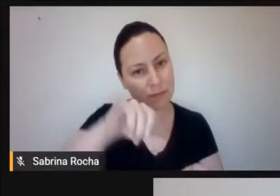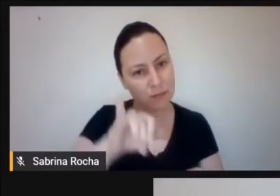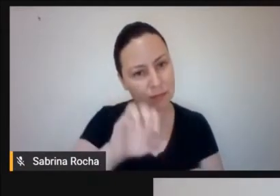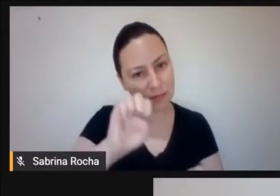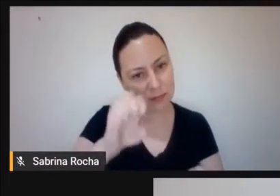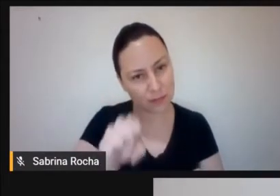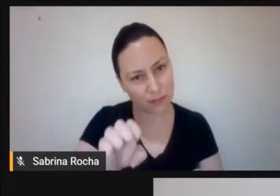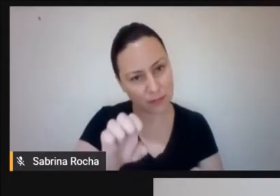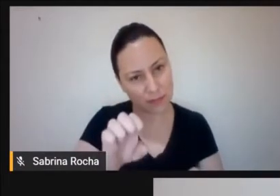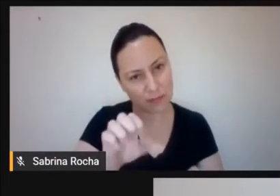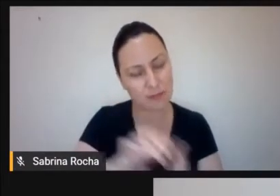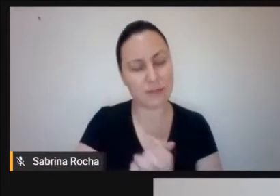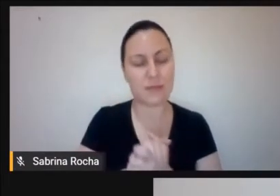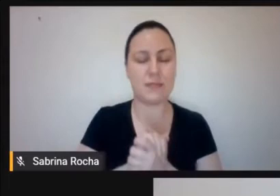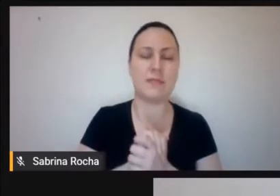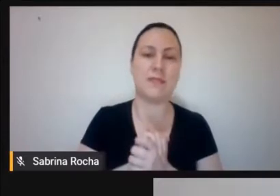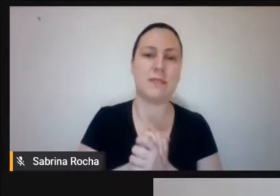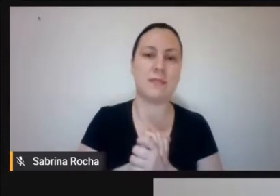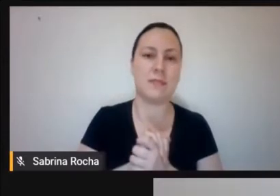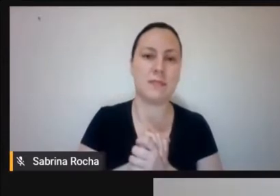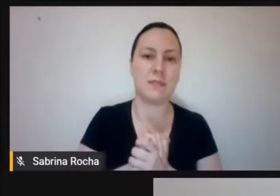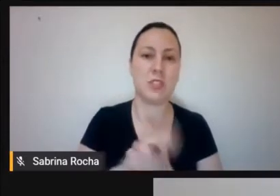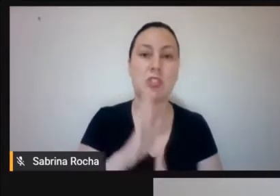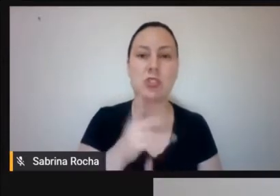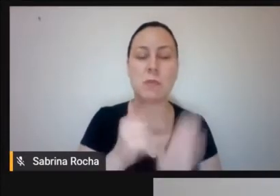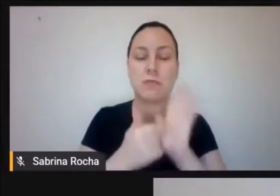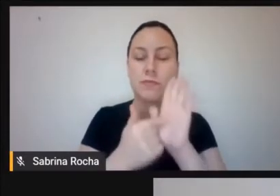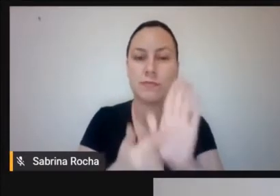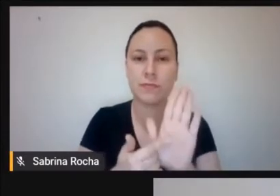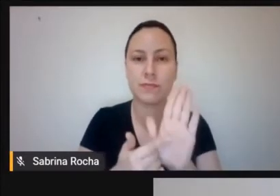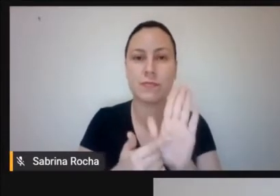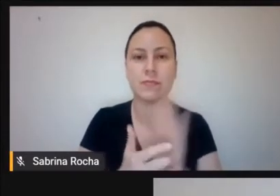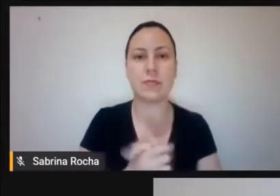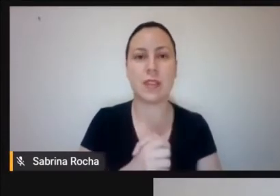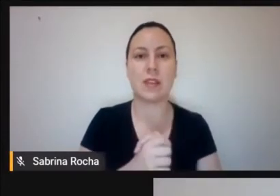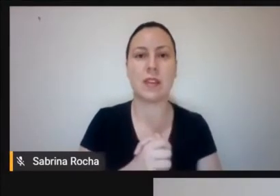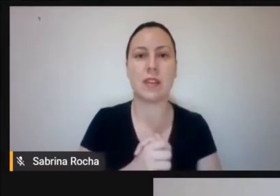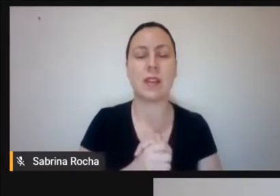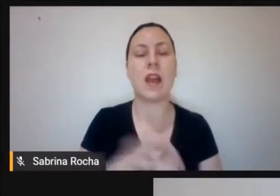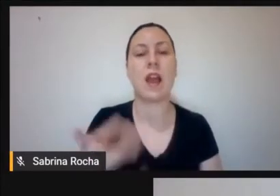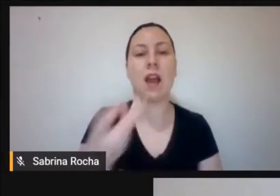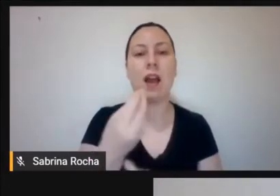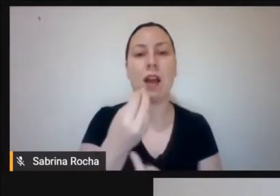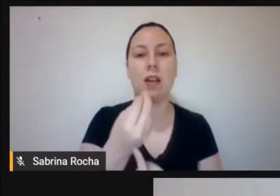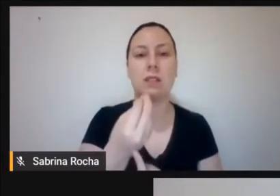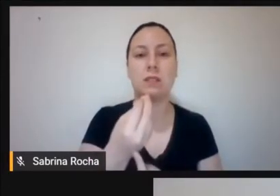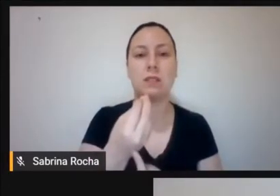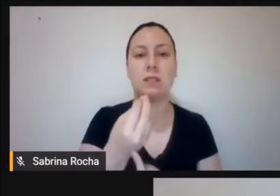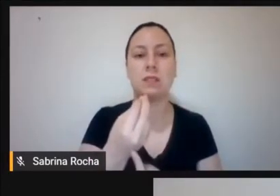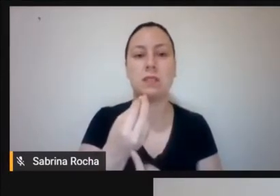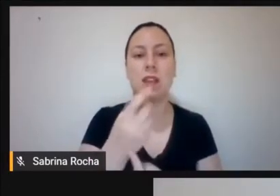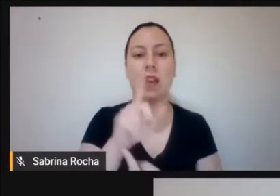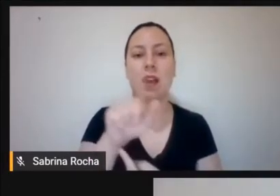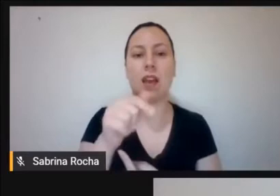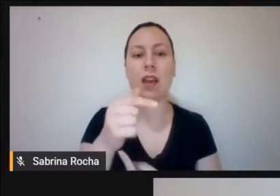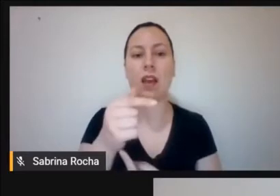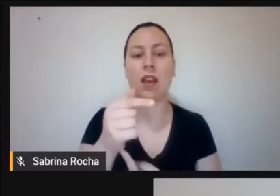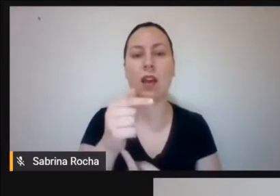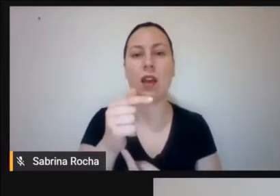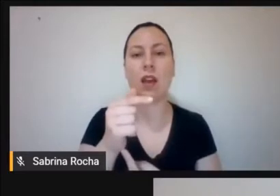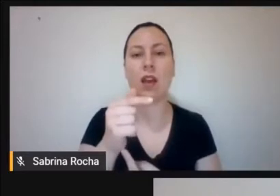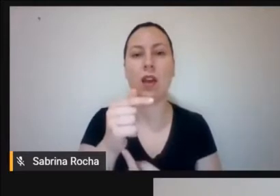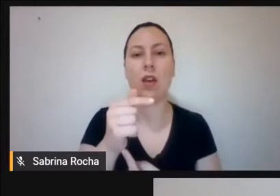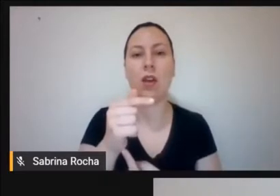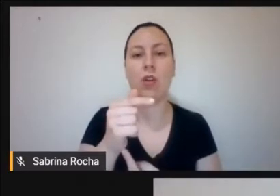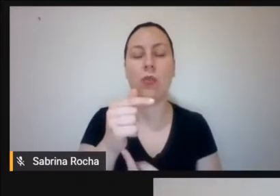Silveira. A doutora Nise já mostrou que a arte ela é o último